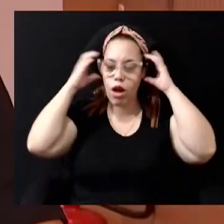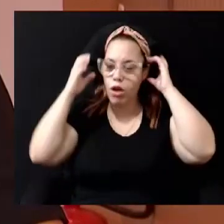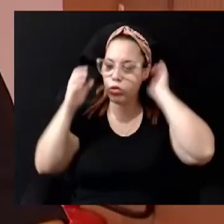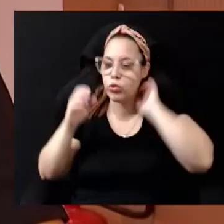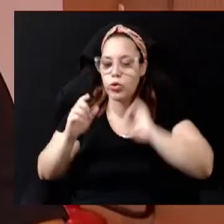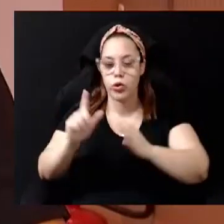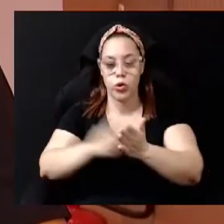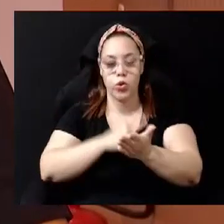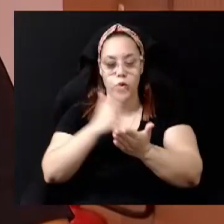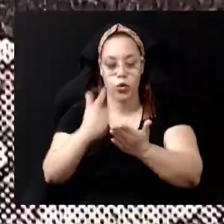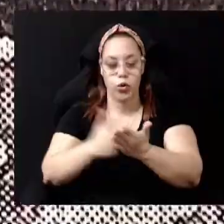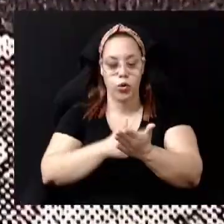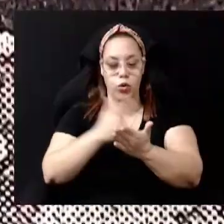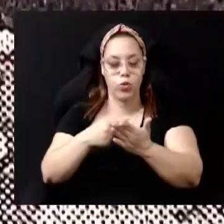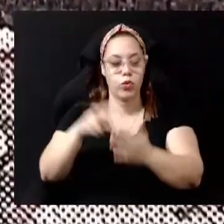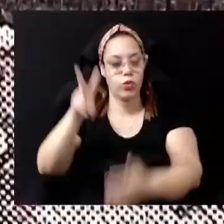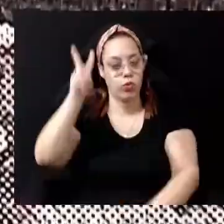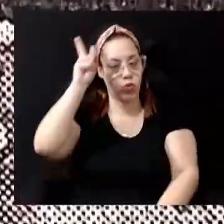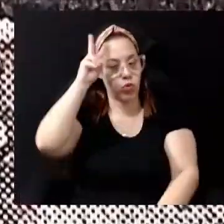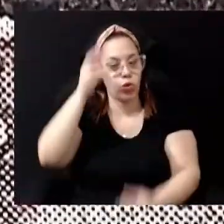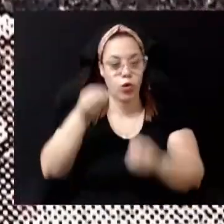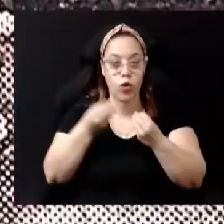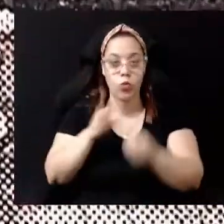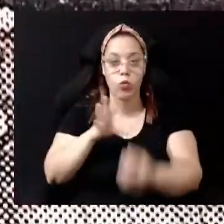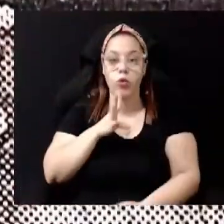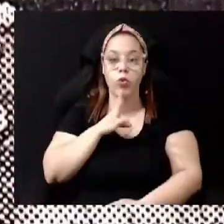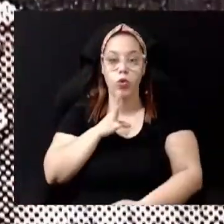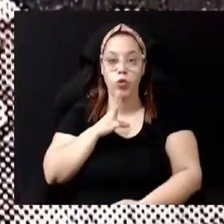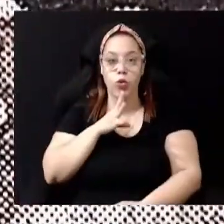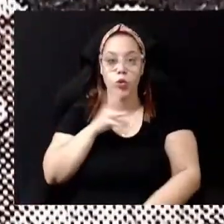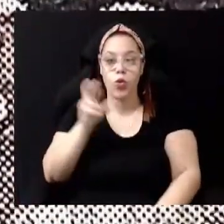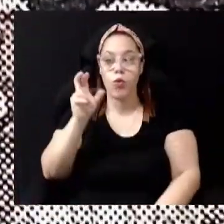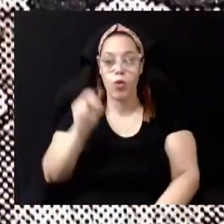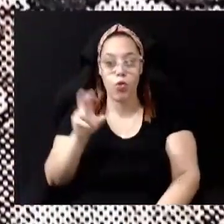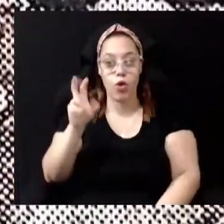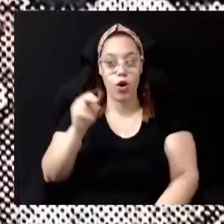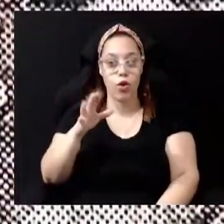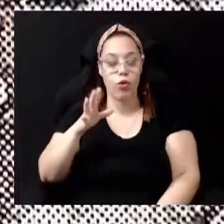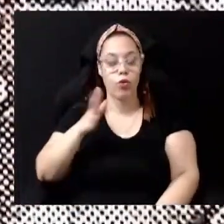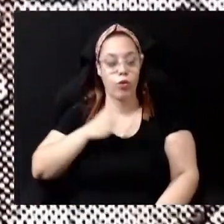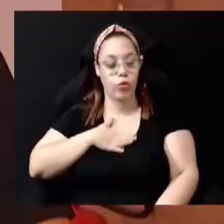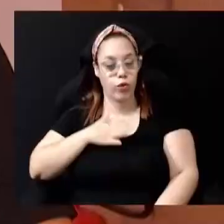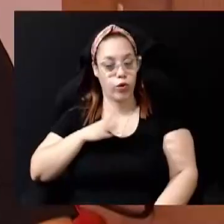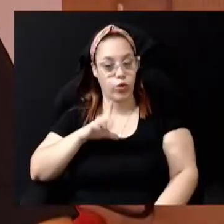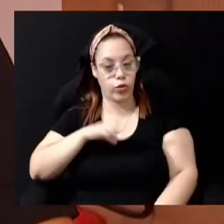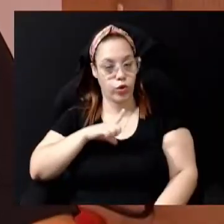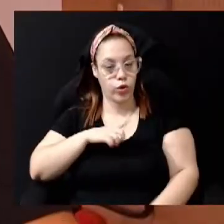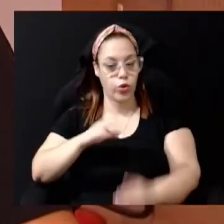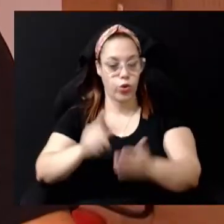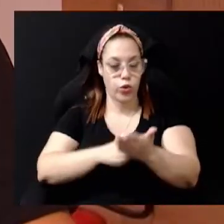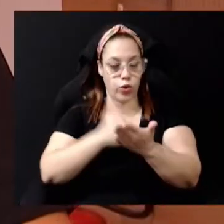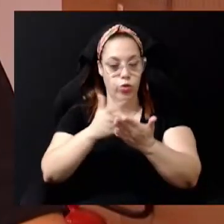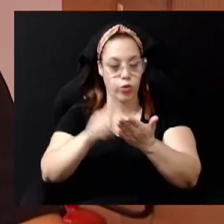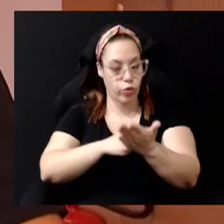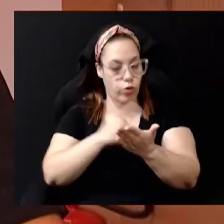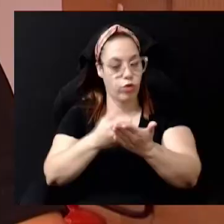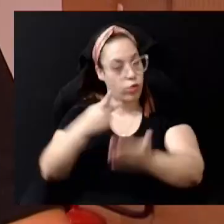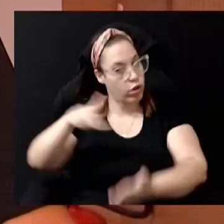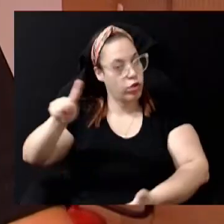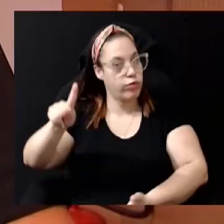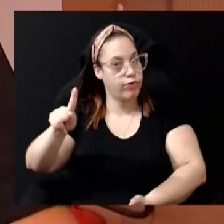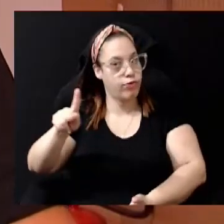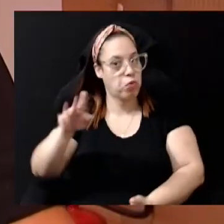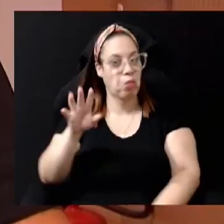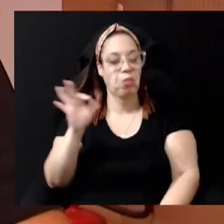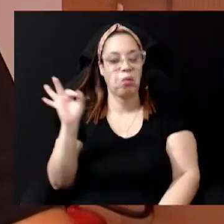ele era uma figura super conhecida. Meu avô tinha um livro dele, meu avô era caminhoneiro, e as pessoas tinham acesso a isso. Ele era uma figura muito importante da